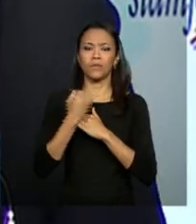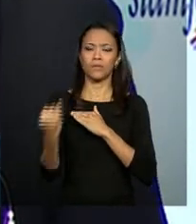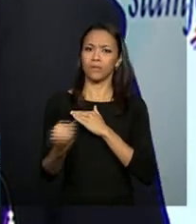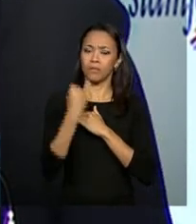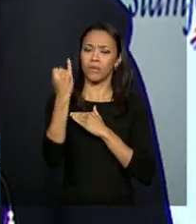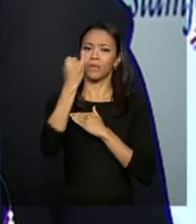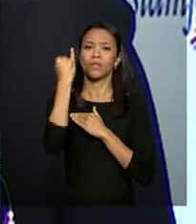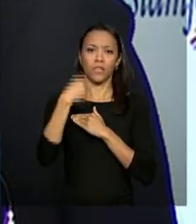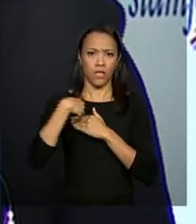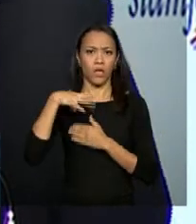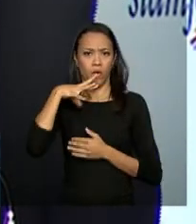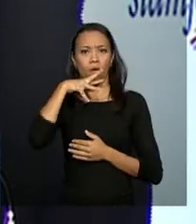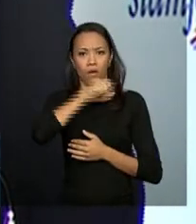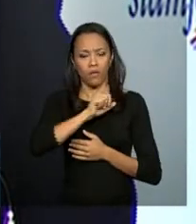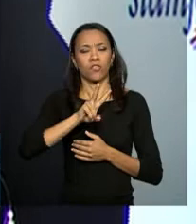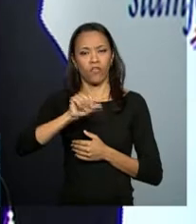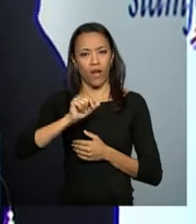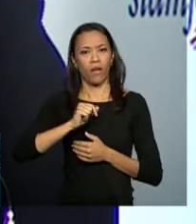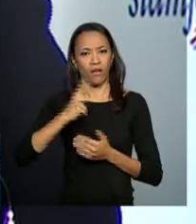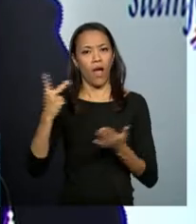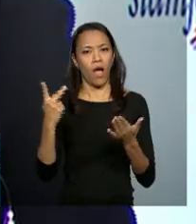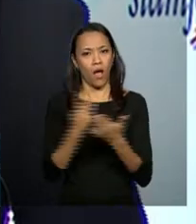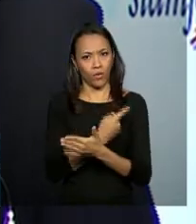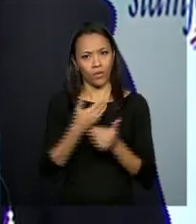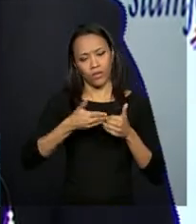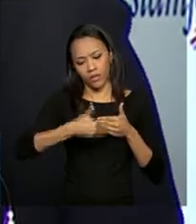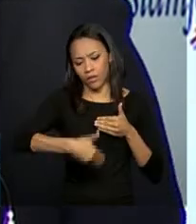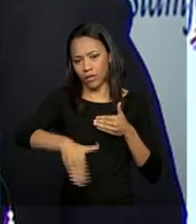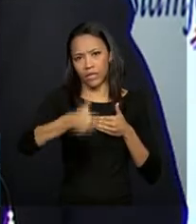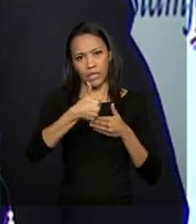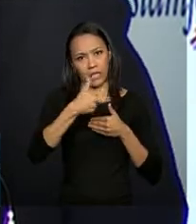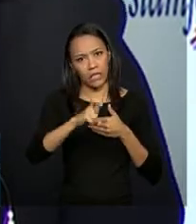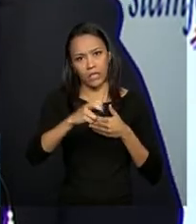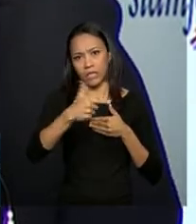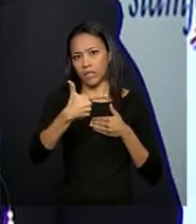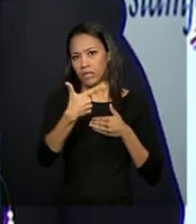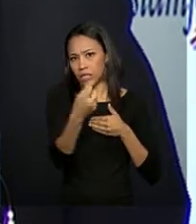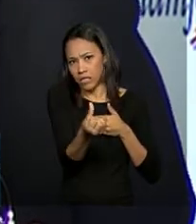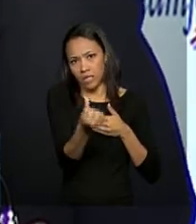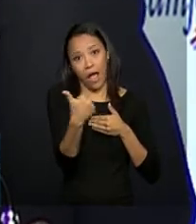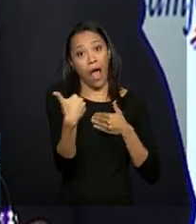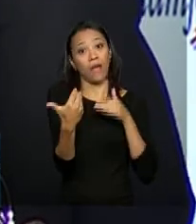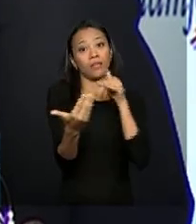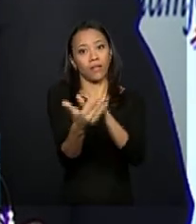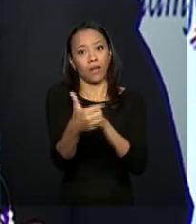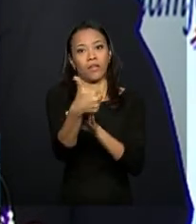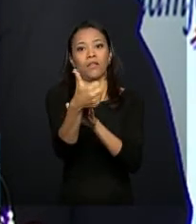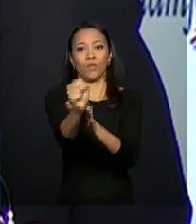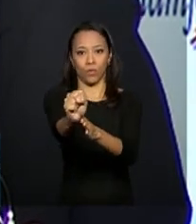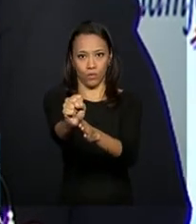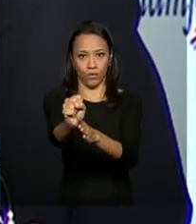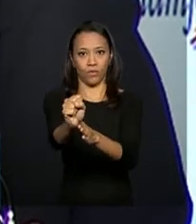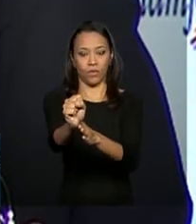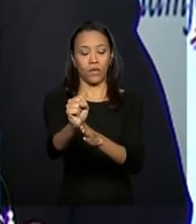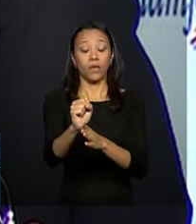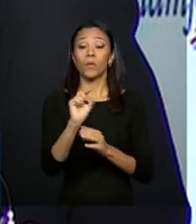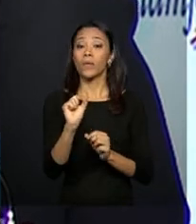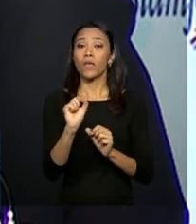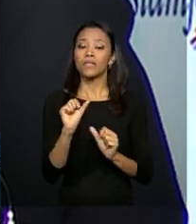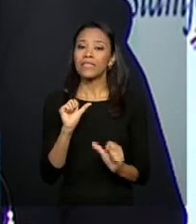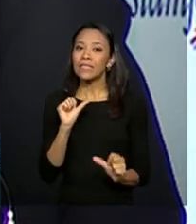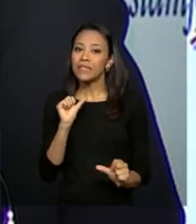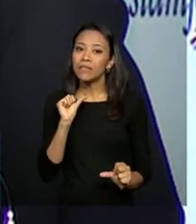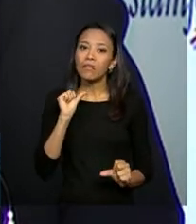eu acho que ocorrerá ao longo desse ano de 15, 16 até 18. Transformar